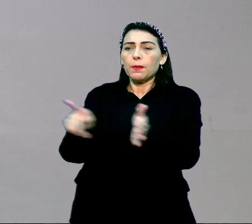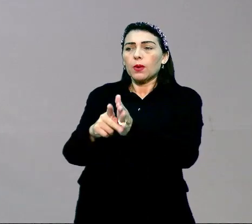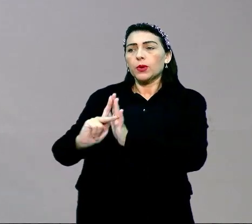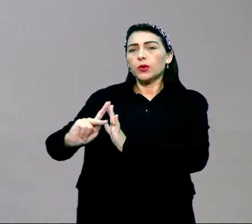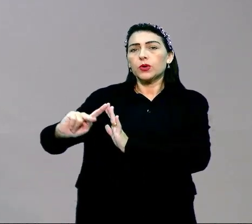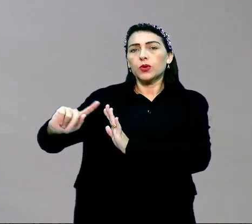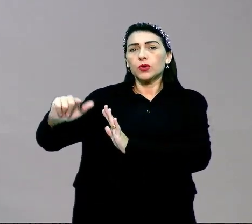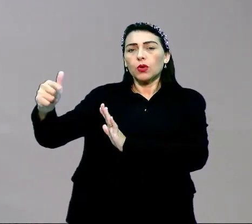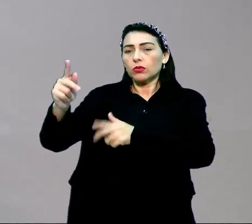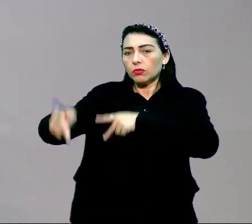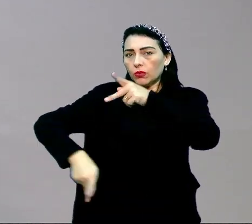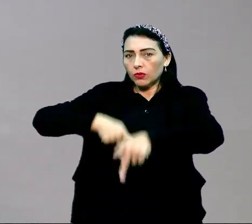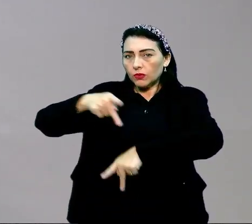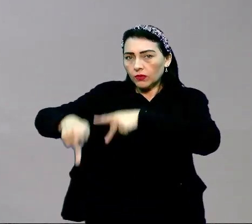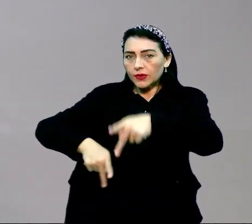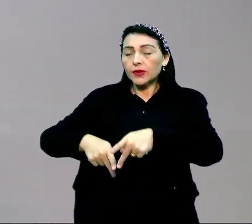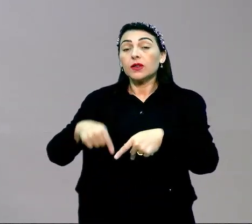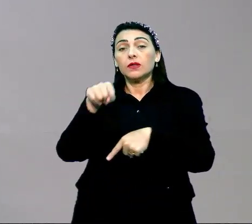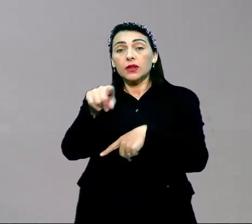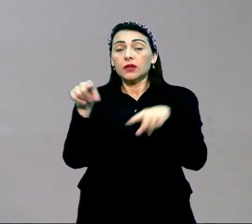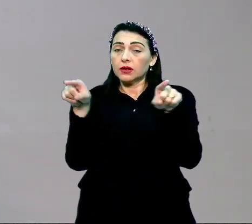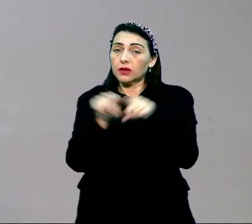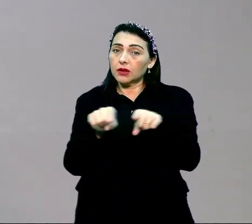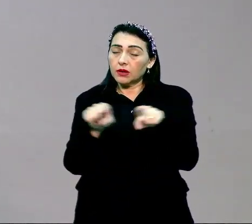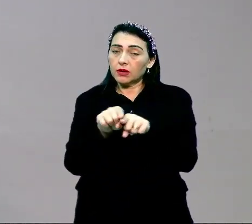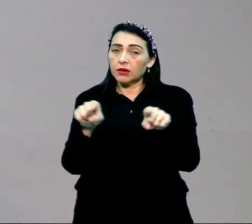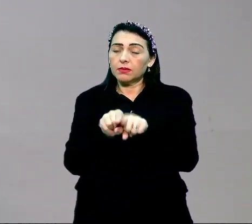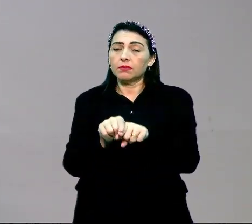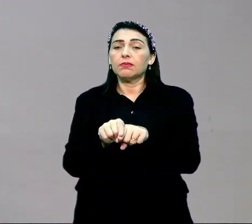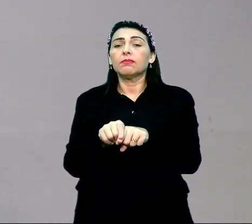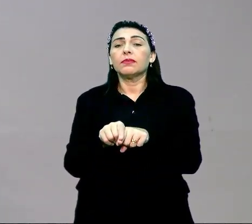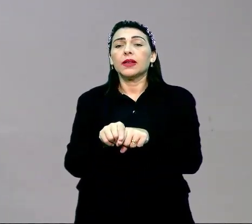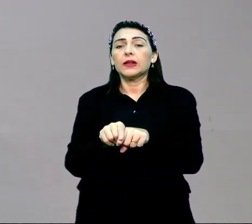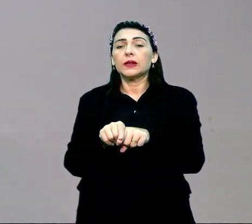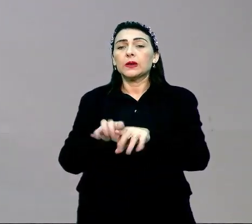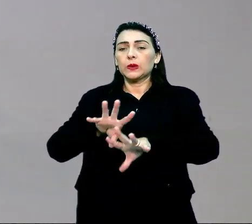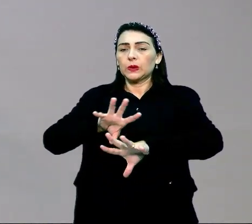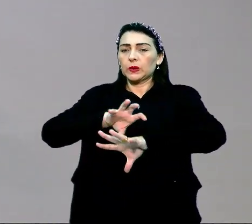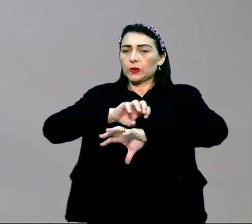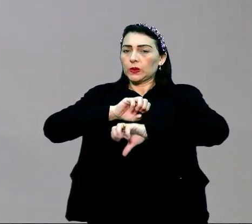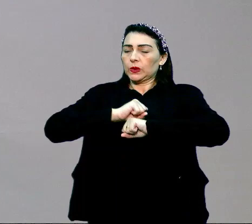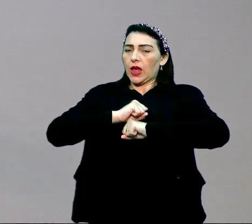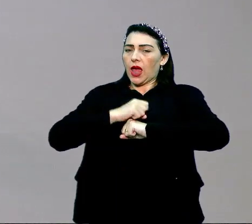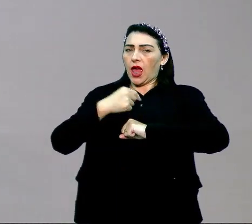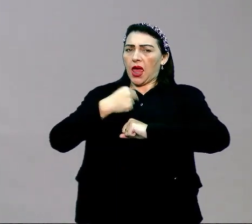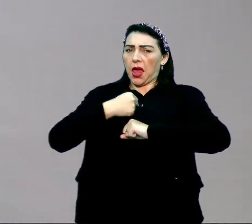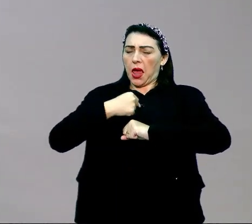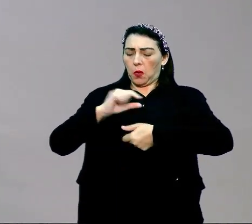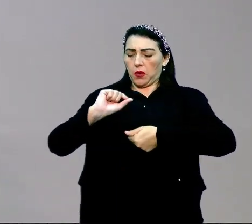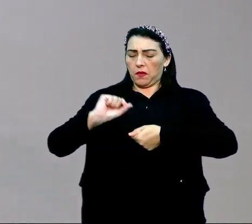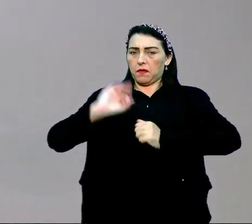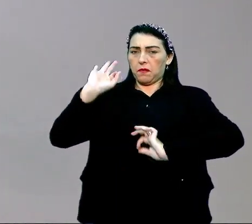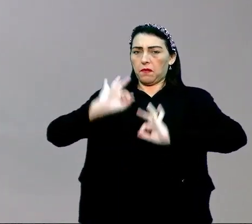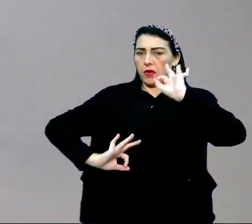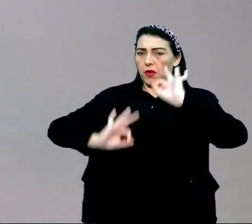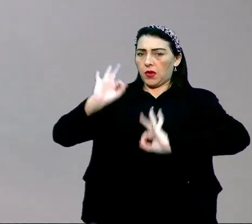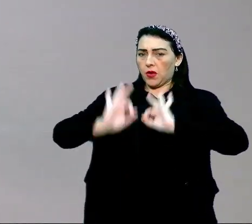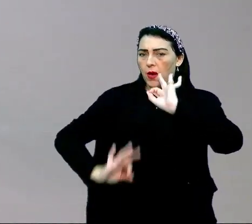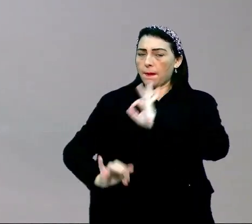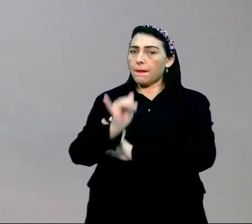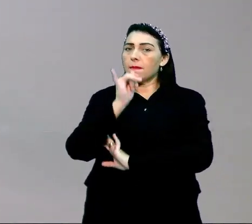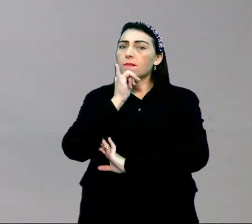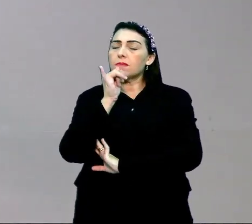a outro. E quando você também acaba assumindo para si, tipo, isso aqui fui eu que criei. Por exemplo, uma coisa